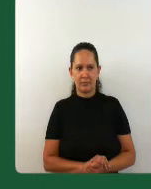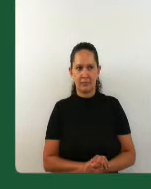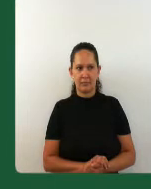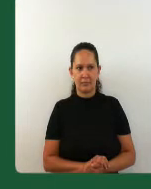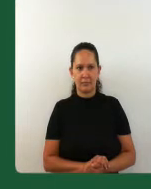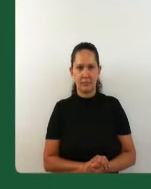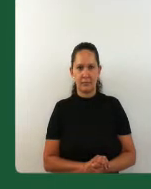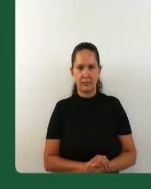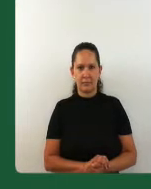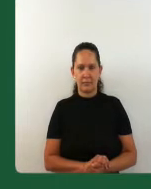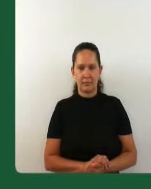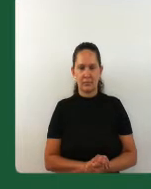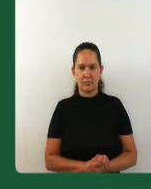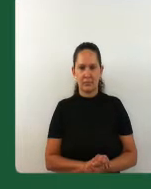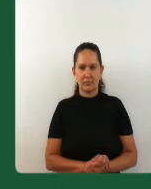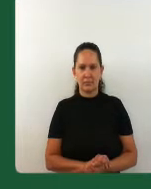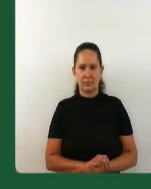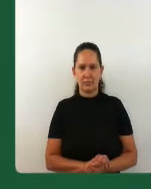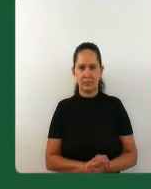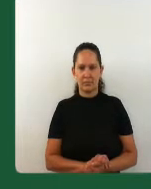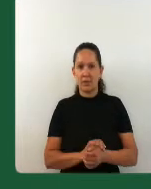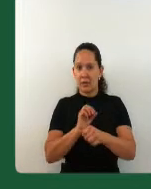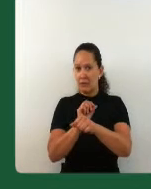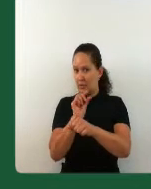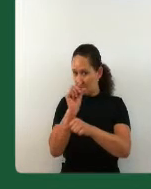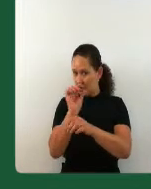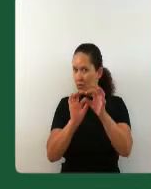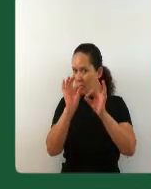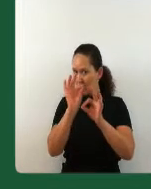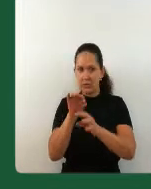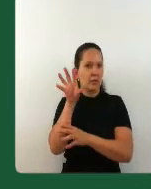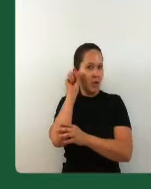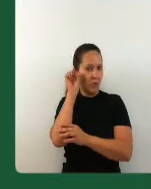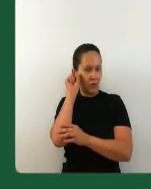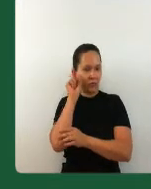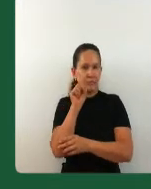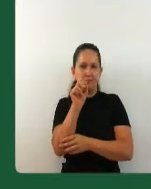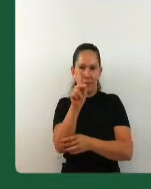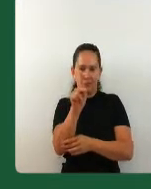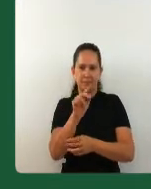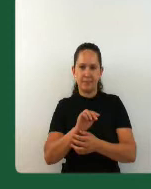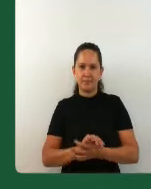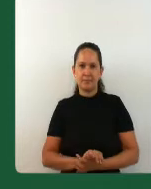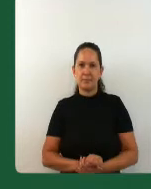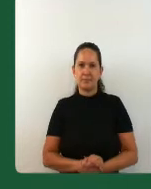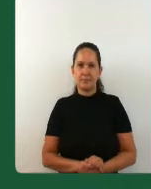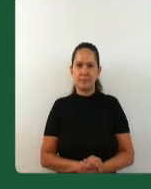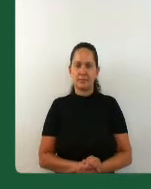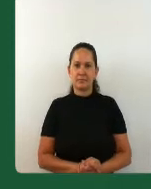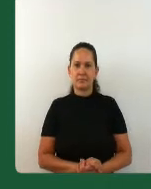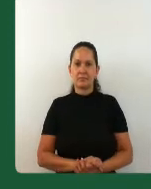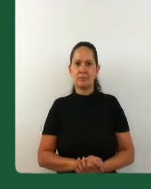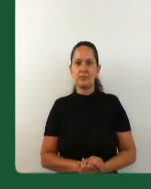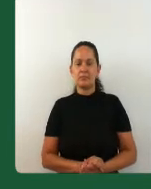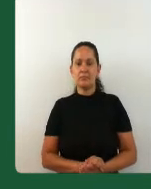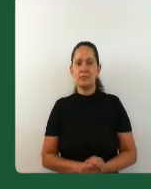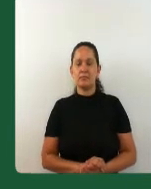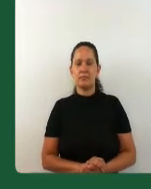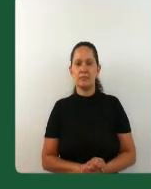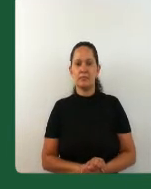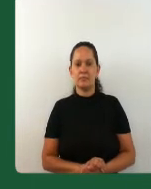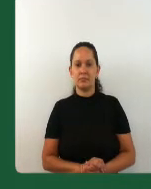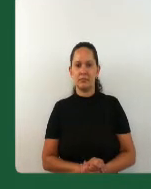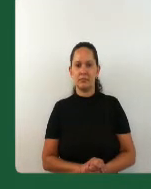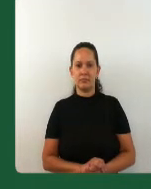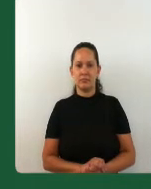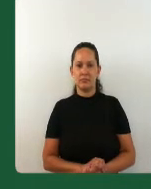Convidamos para sua apresentação o cirurgião plástico e craniofacial Dr. César Augusto Raposo do Amaral. Dr.